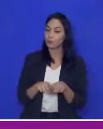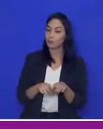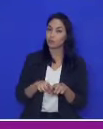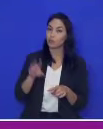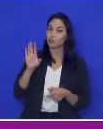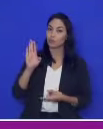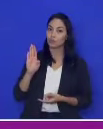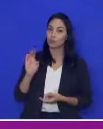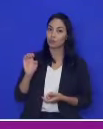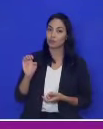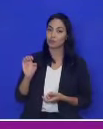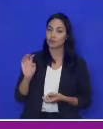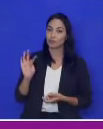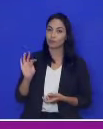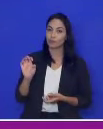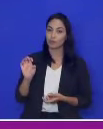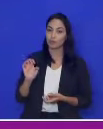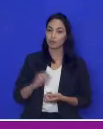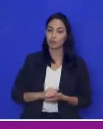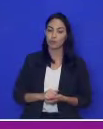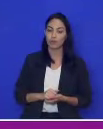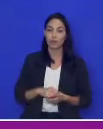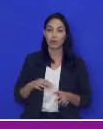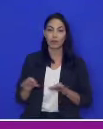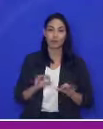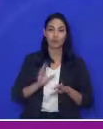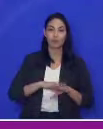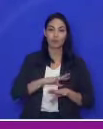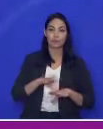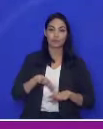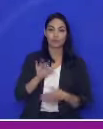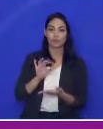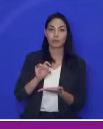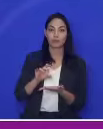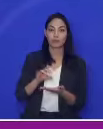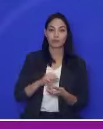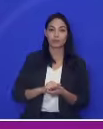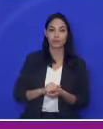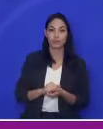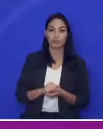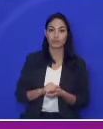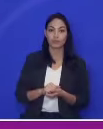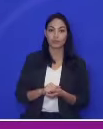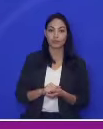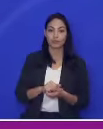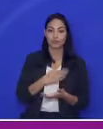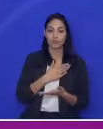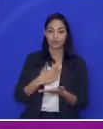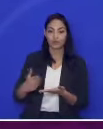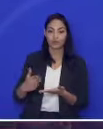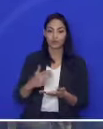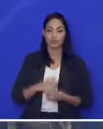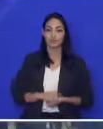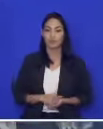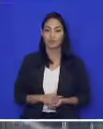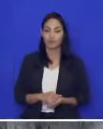tudo pronto para o sorteio da Loto Fácil. Bolas posicionadas, vamos começar? Valendo!